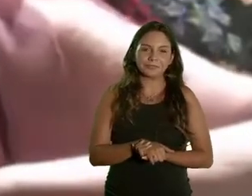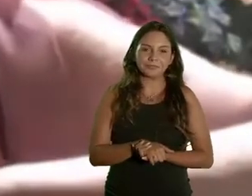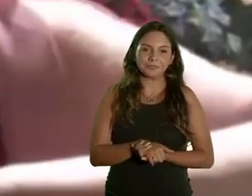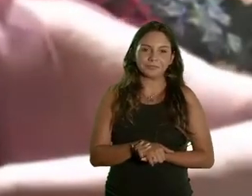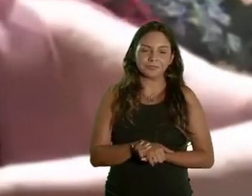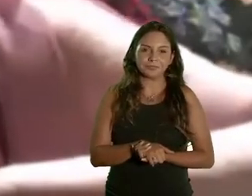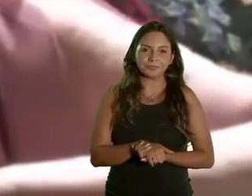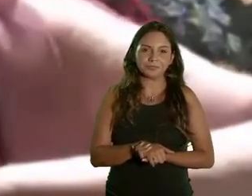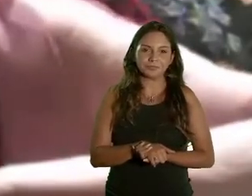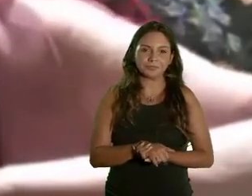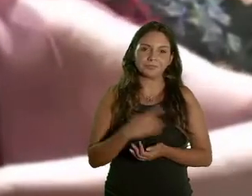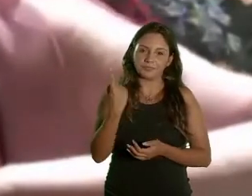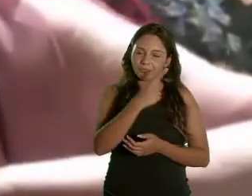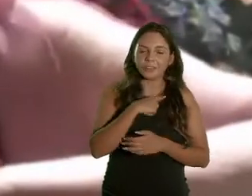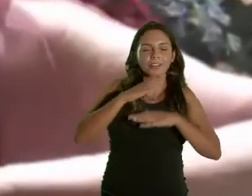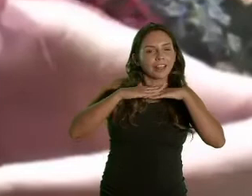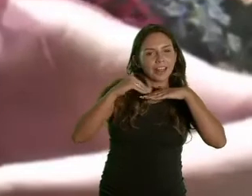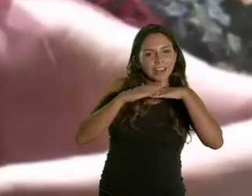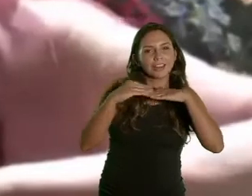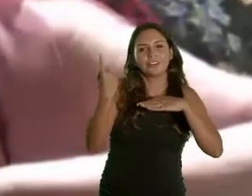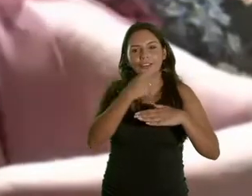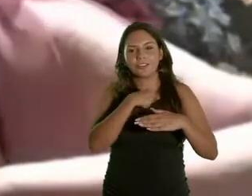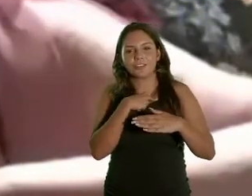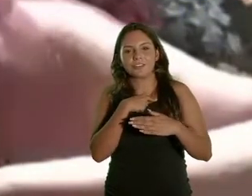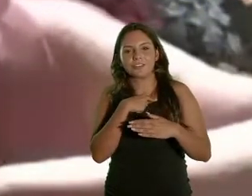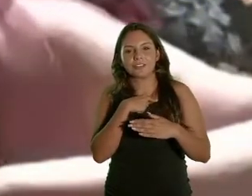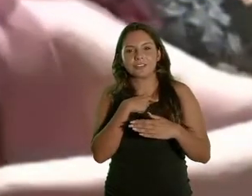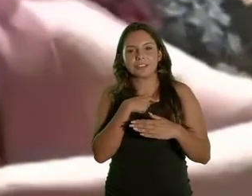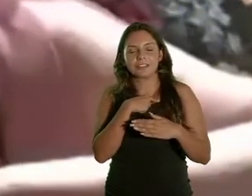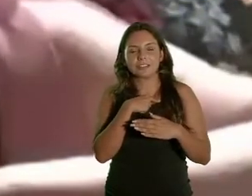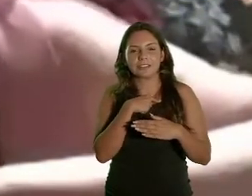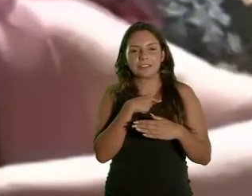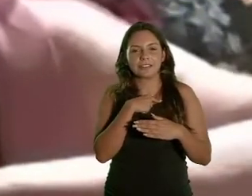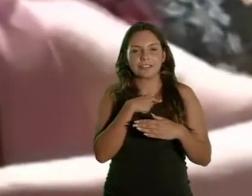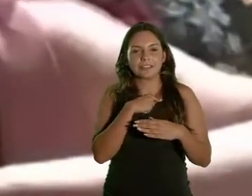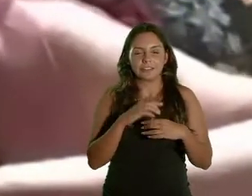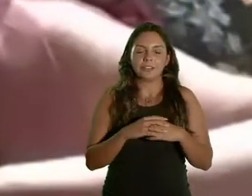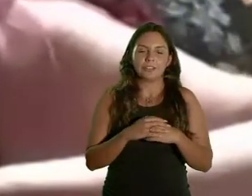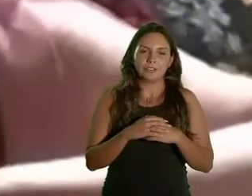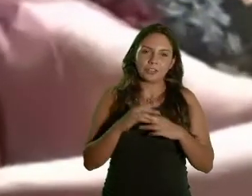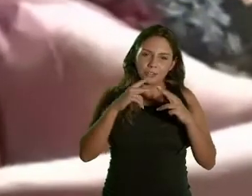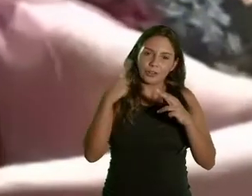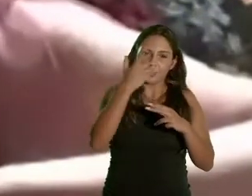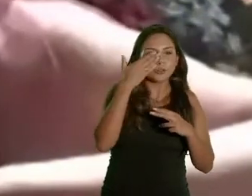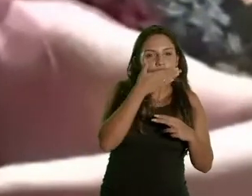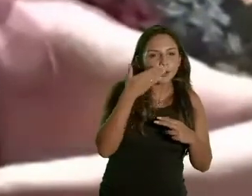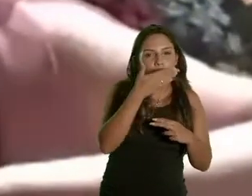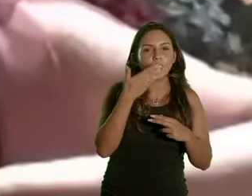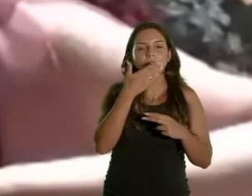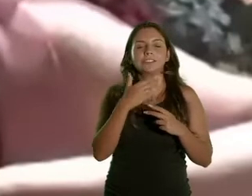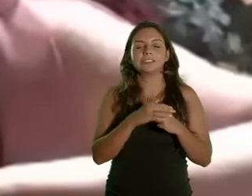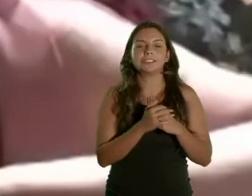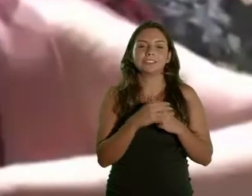nossos ternuras, nossos mitos, as nossas taxadas doces, de